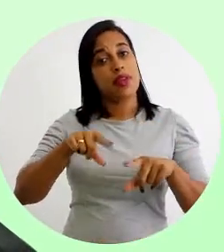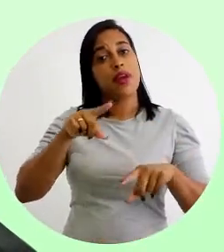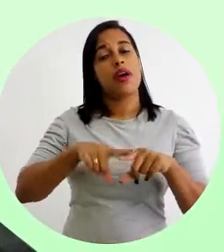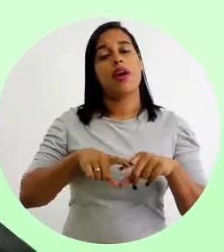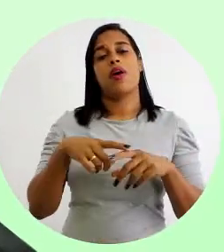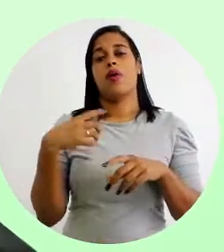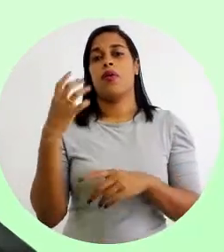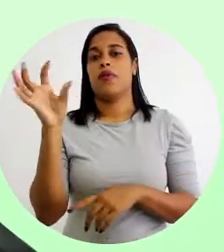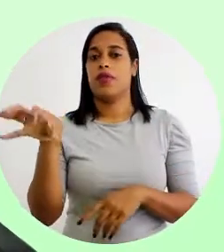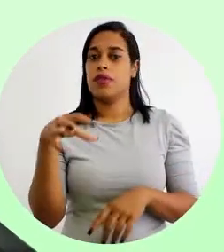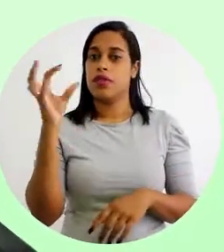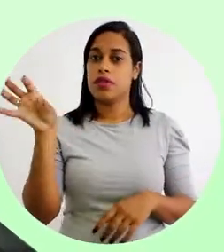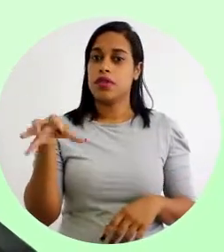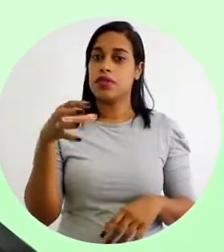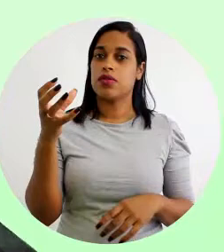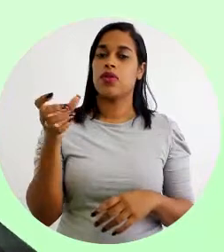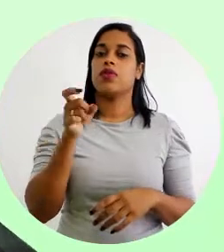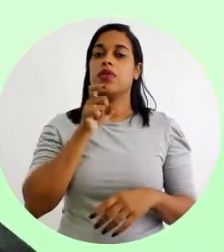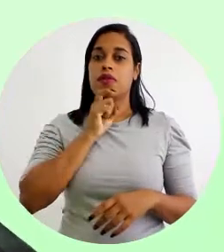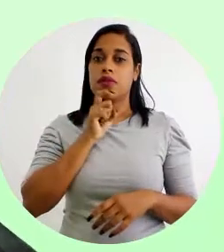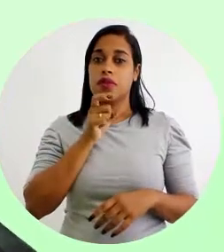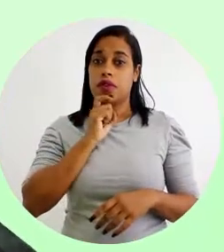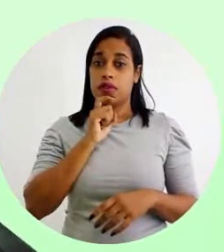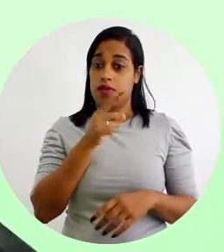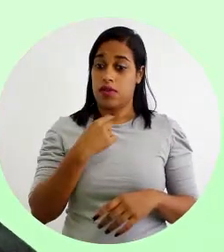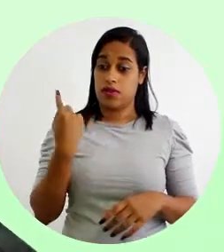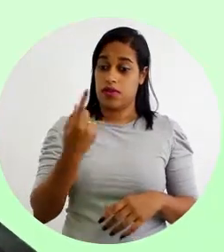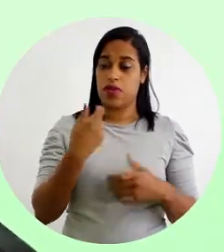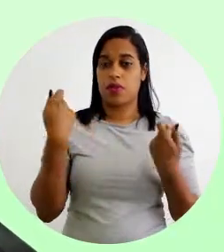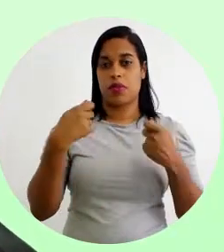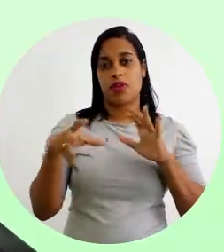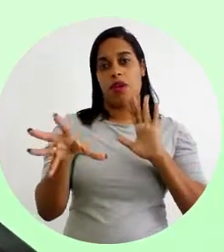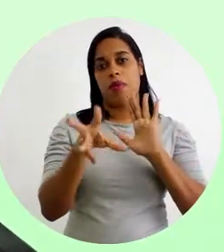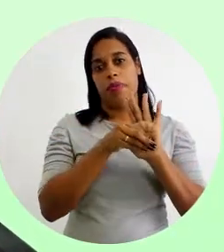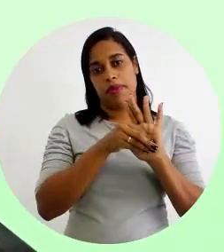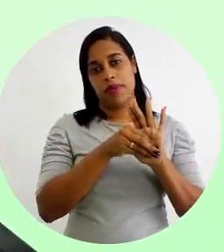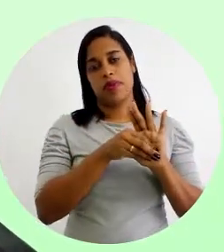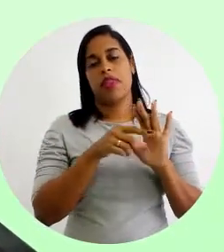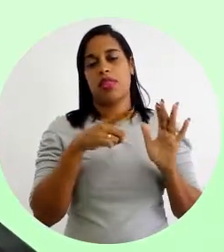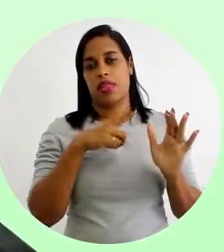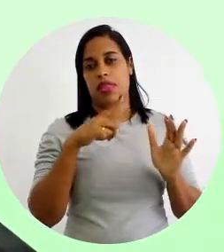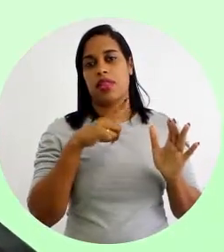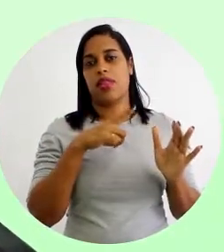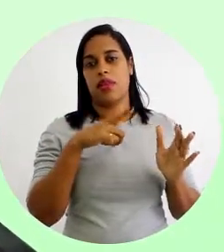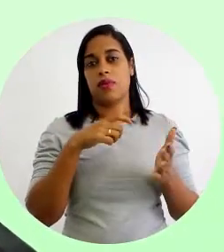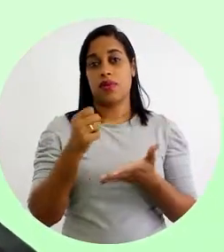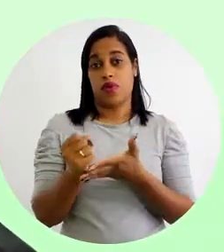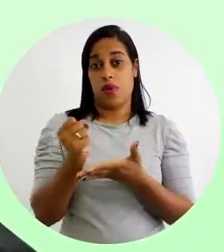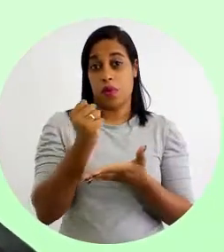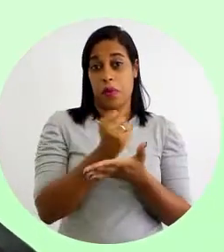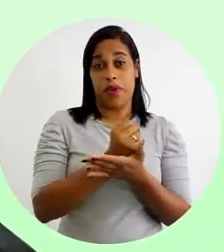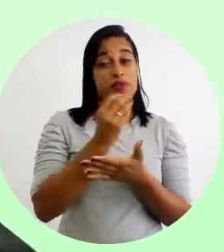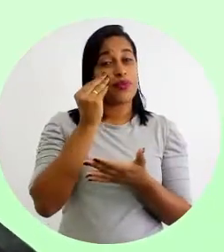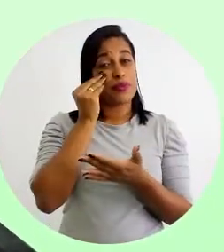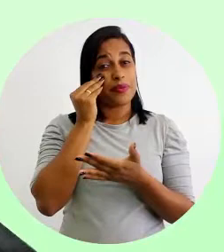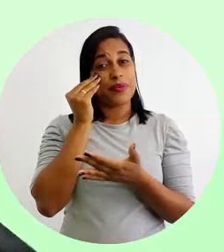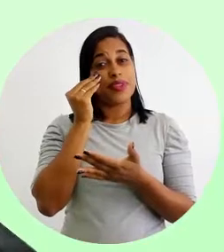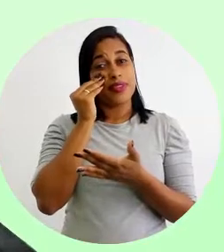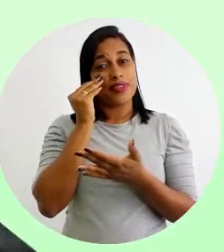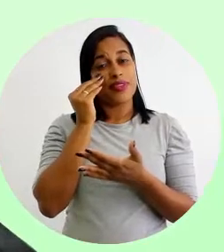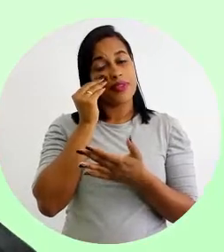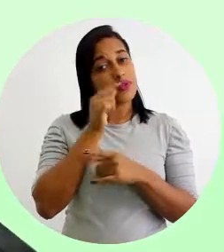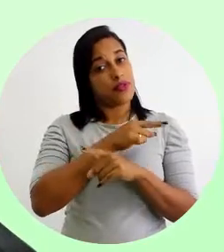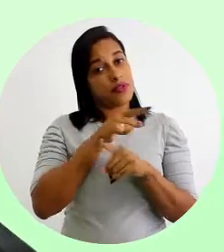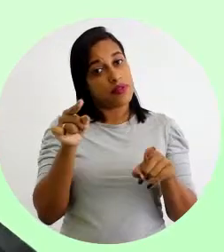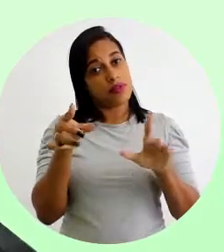equipamentos, se a gente comprou um ventilador, se comprou uma geladeira, então a gente tem que colocar. Tem uma relação, que é um documento